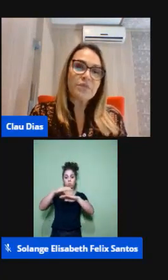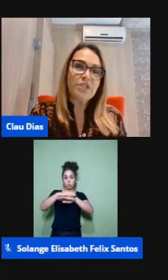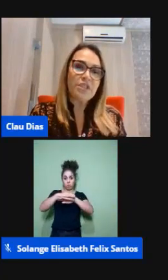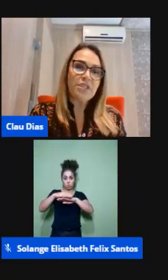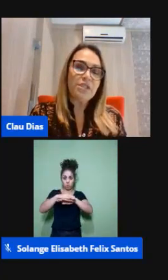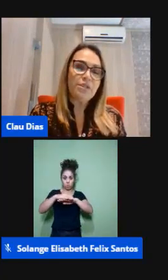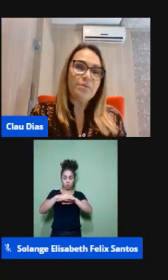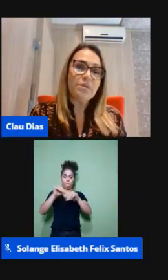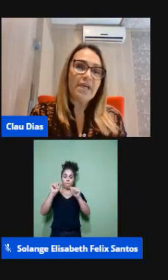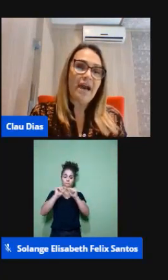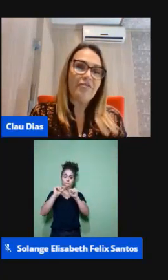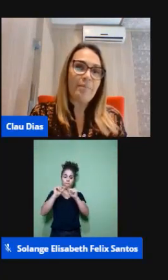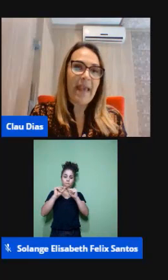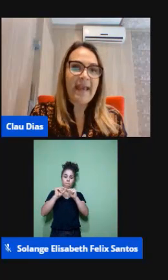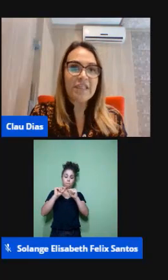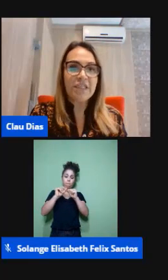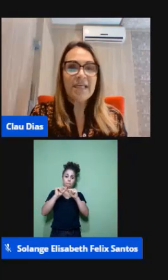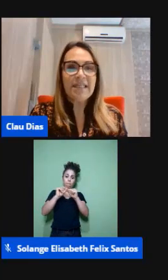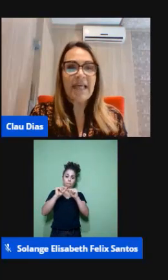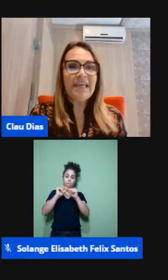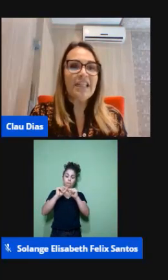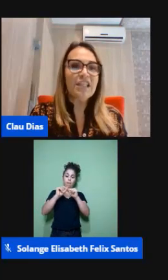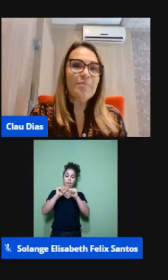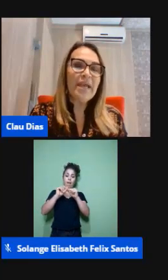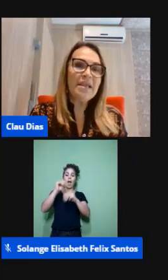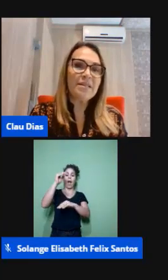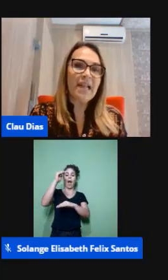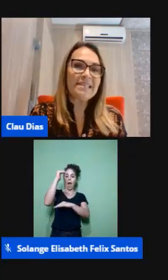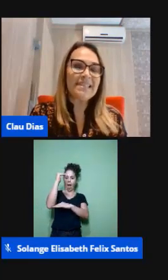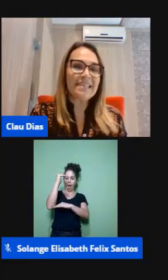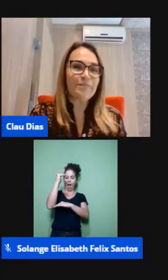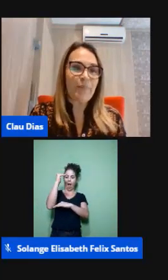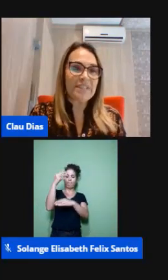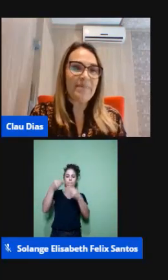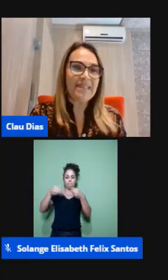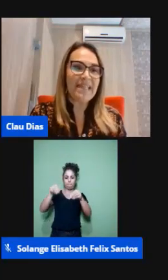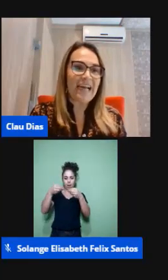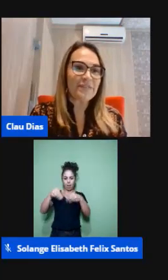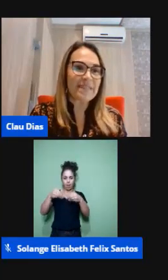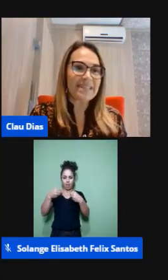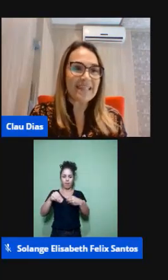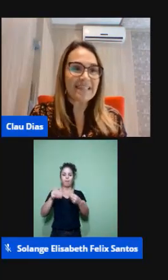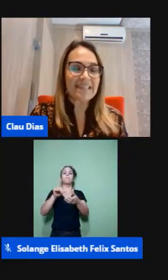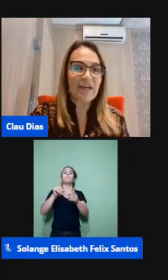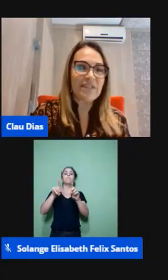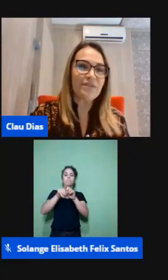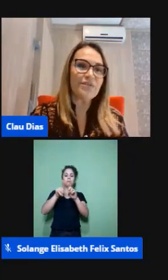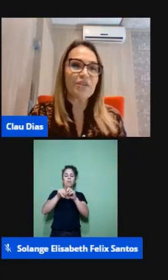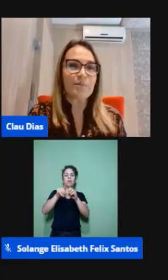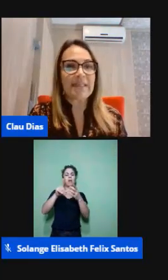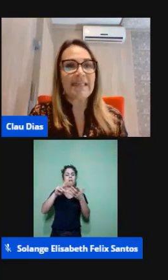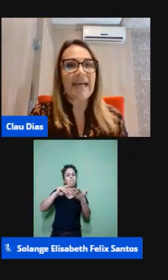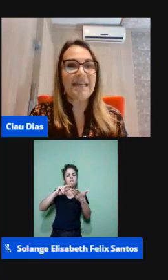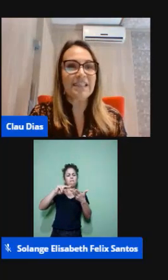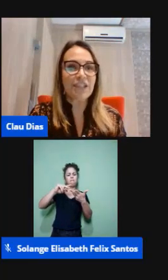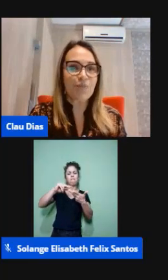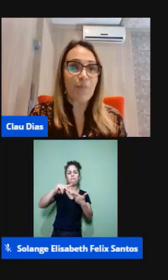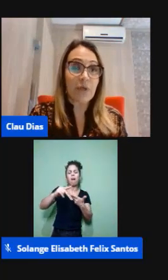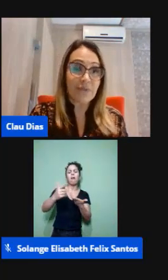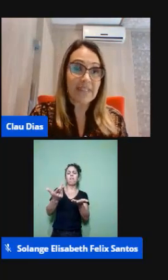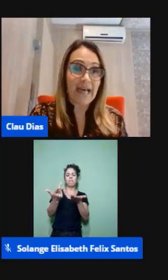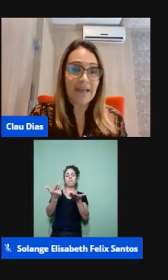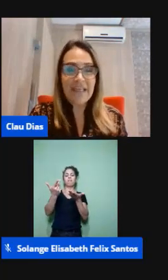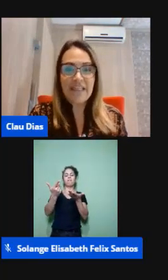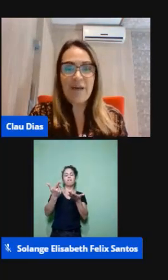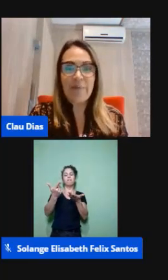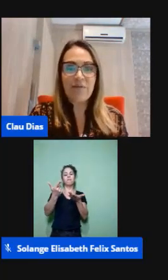de garrafa PET, né? E ela também traz essas possibilidades para as crianças, né? Quais são os outros materiais que a gente